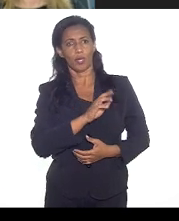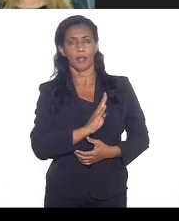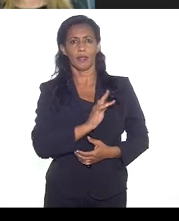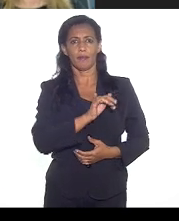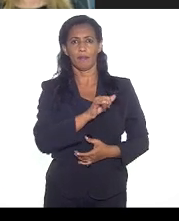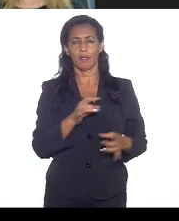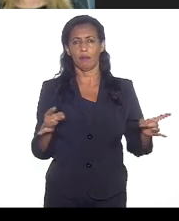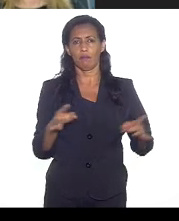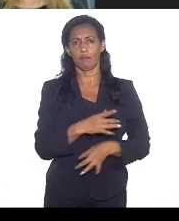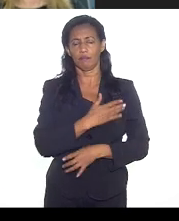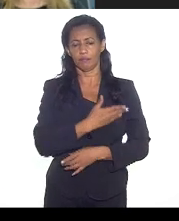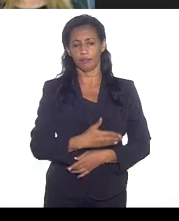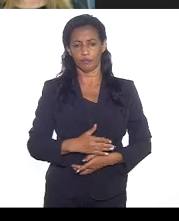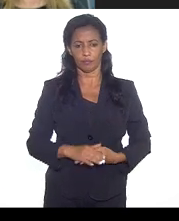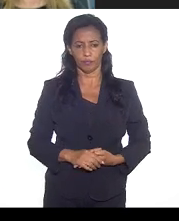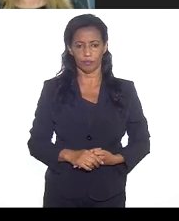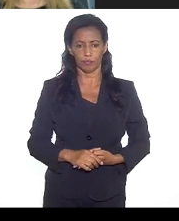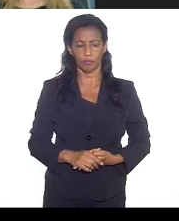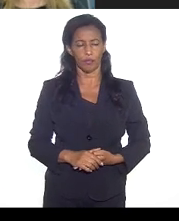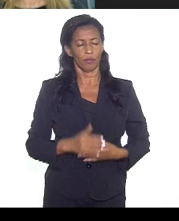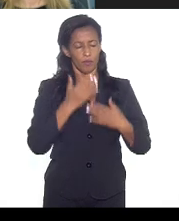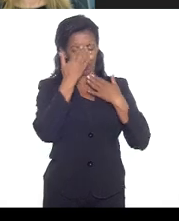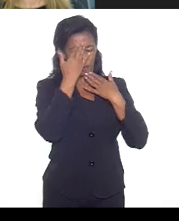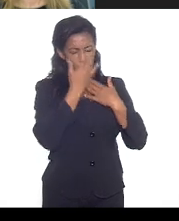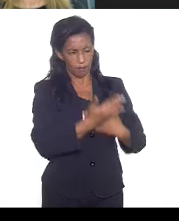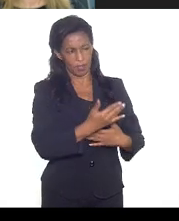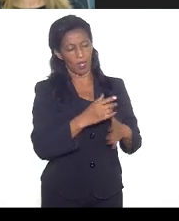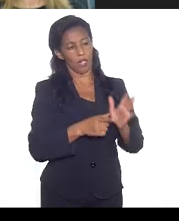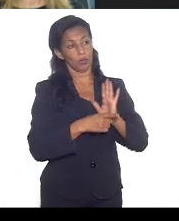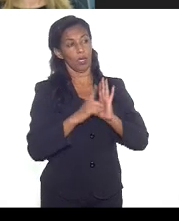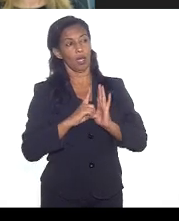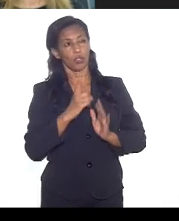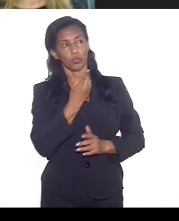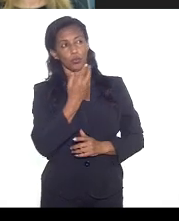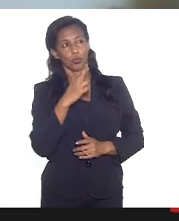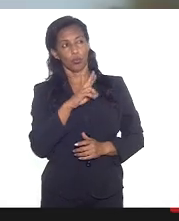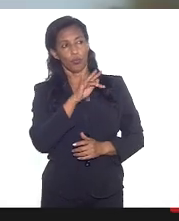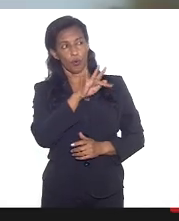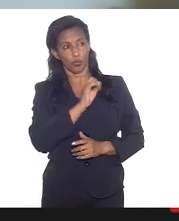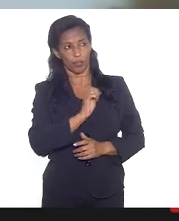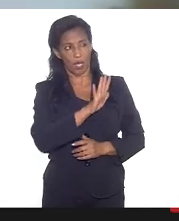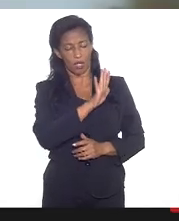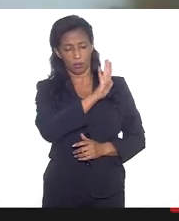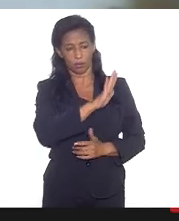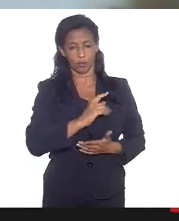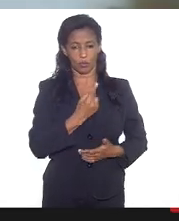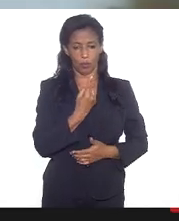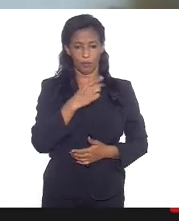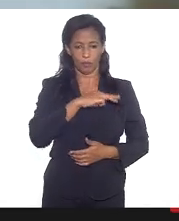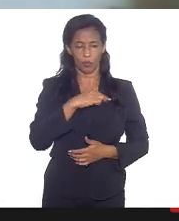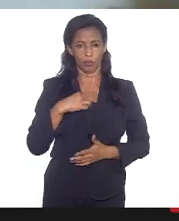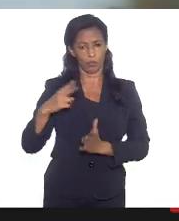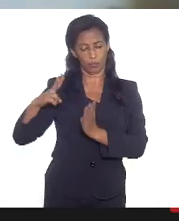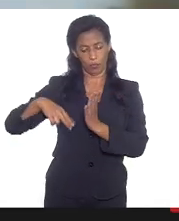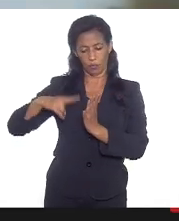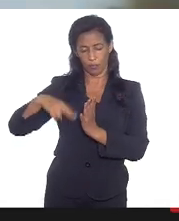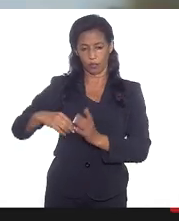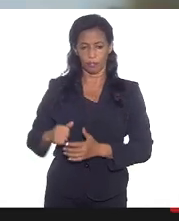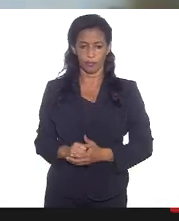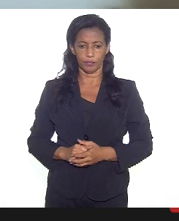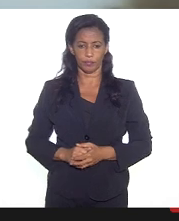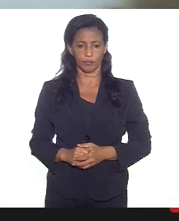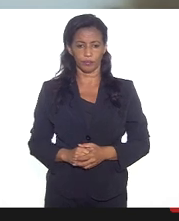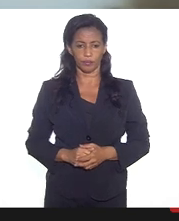comentários finais dele. Obrigado, doutor Alex. Antes do Fortunato, só um minutinho, Fortunato. É que eu não tinha lido aqui.